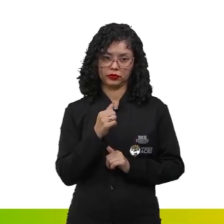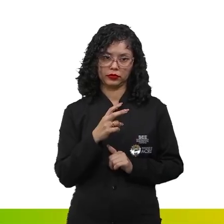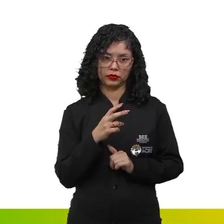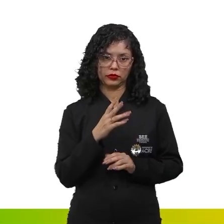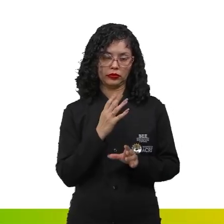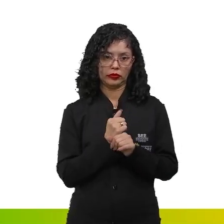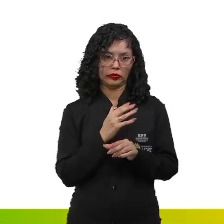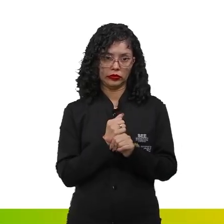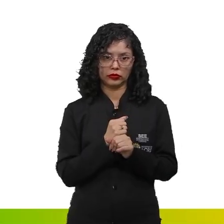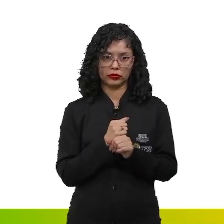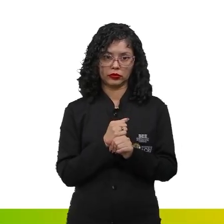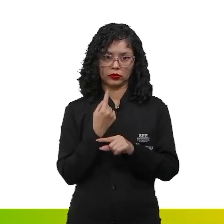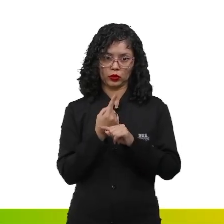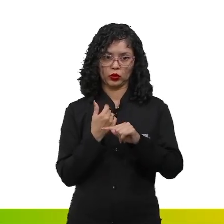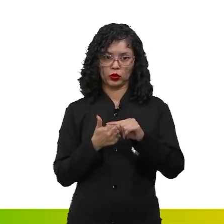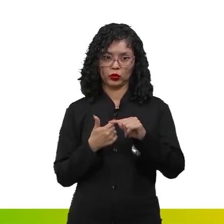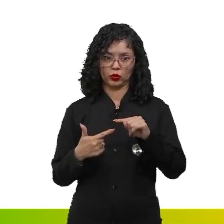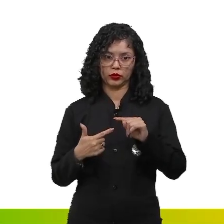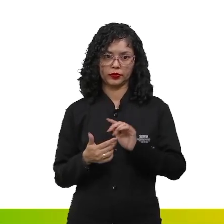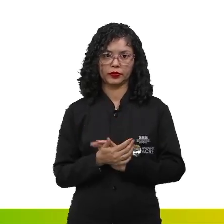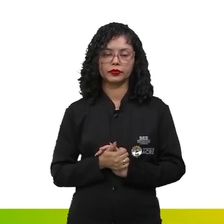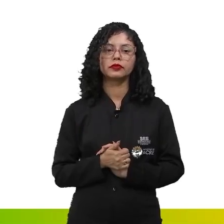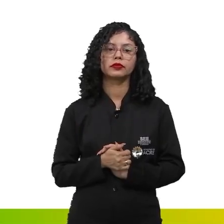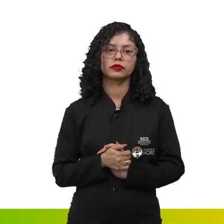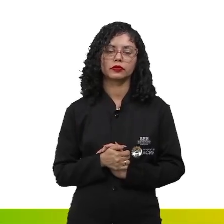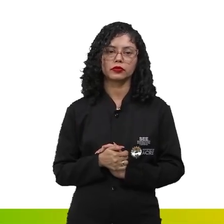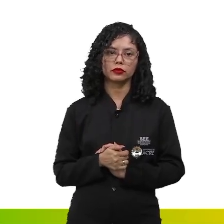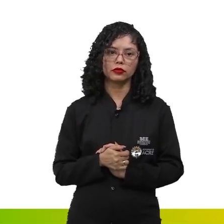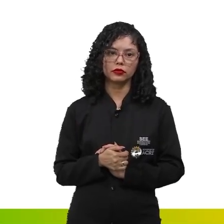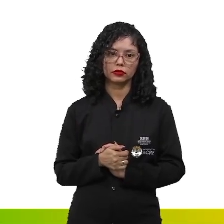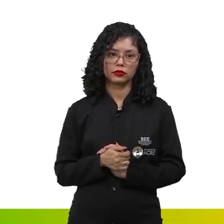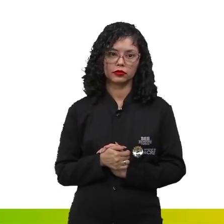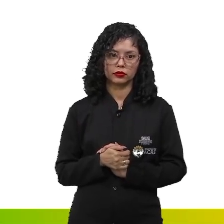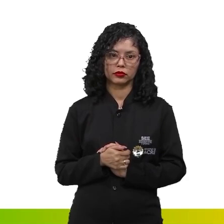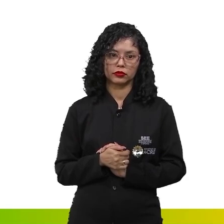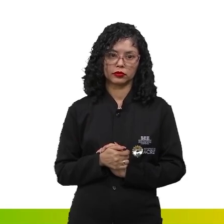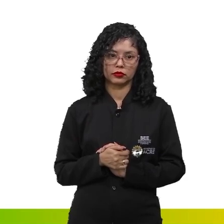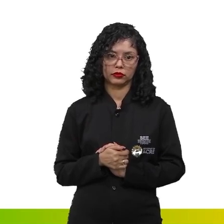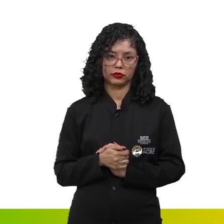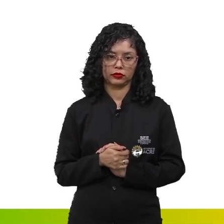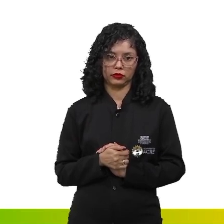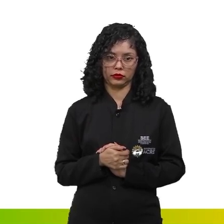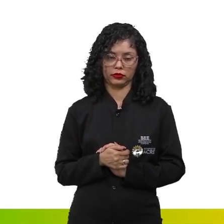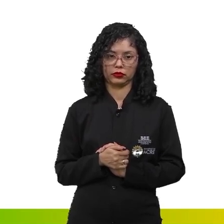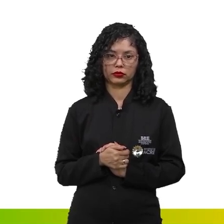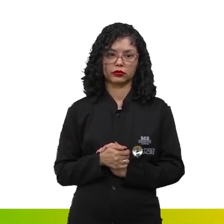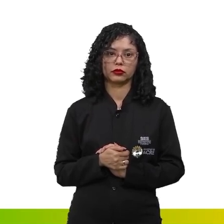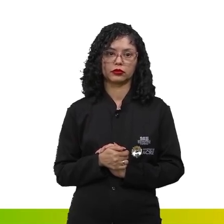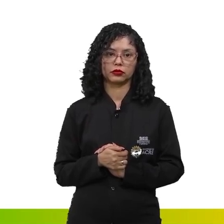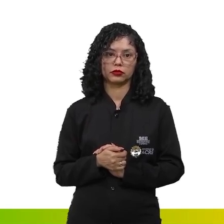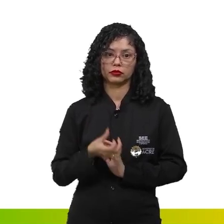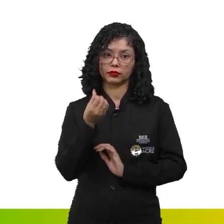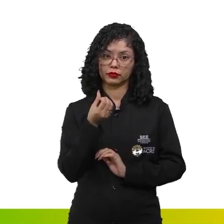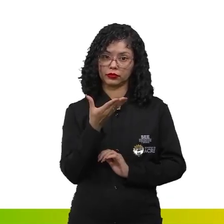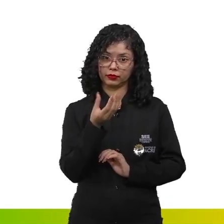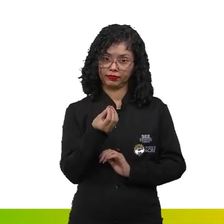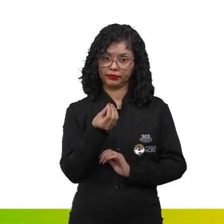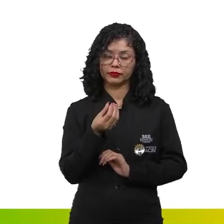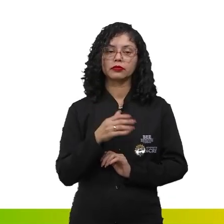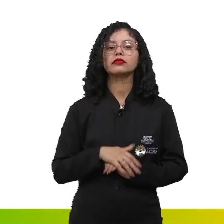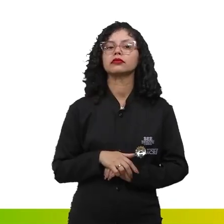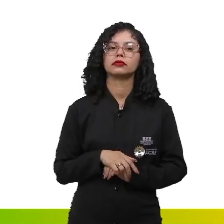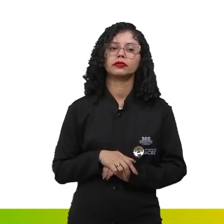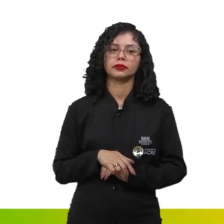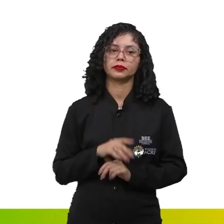15, mais 1 sobre 12. Eu sei que o MMC de 20, 15 e 12 vai ser 60.